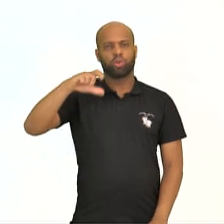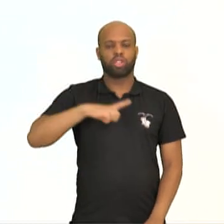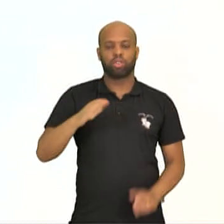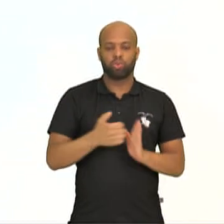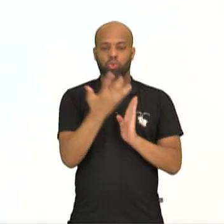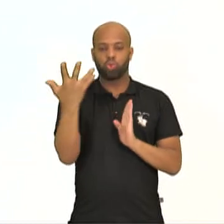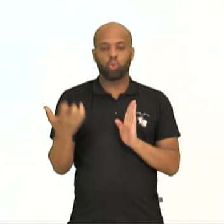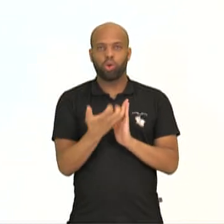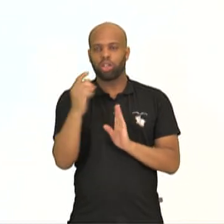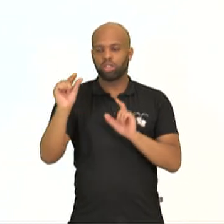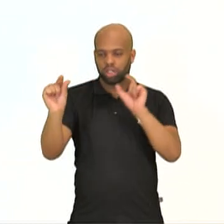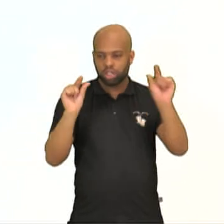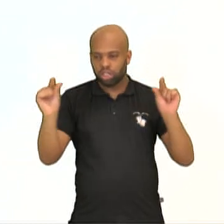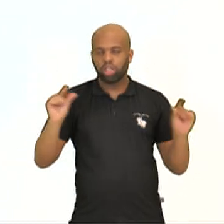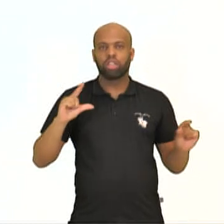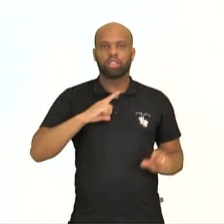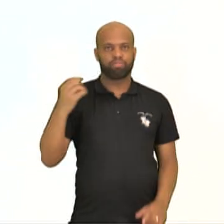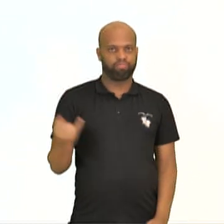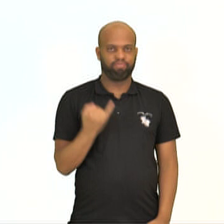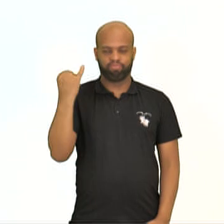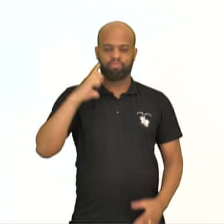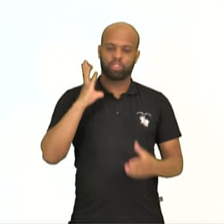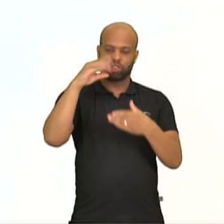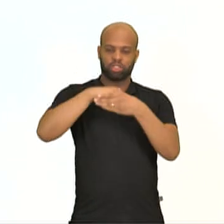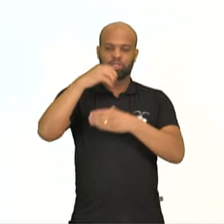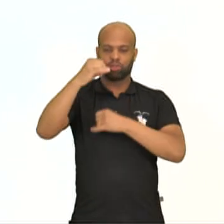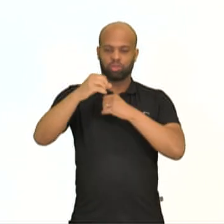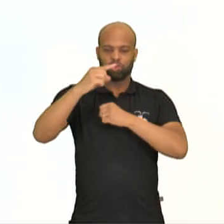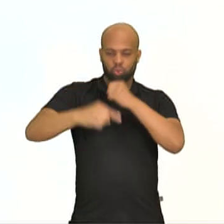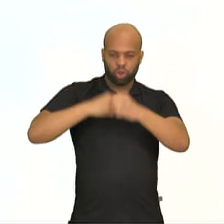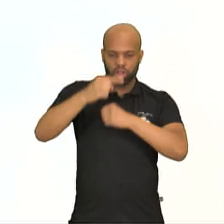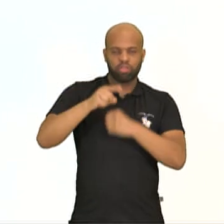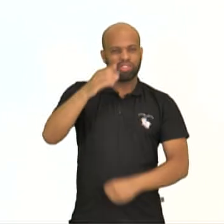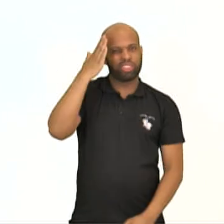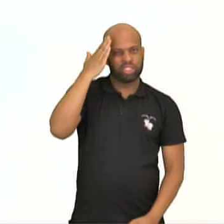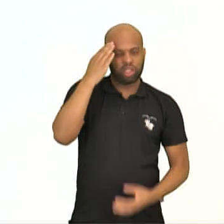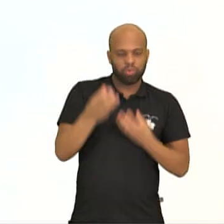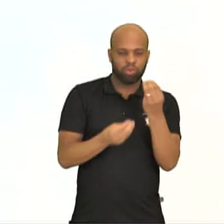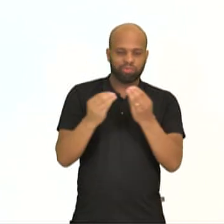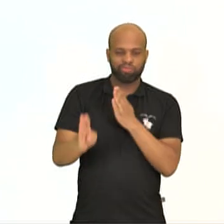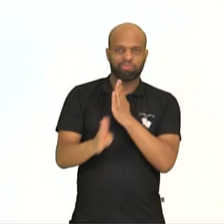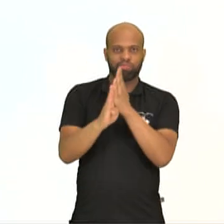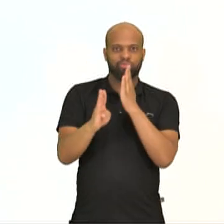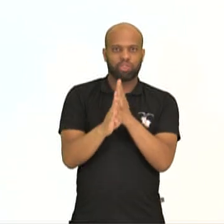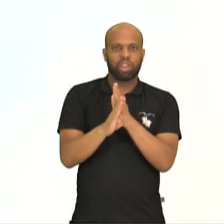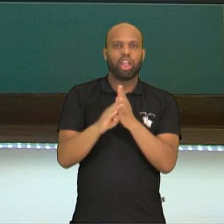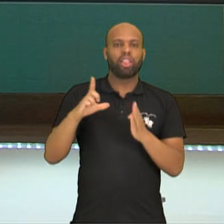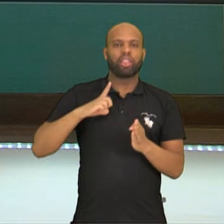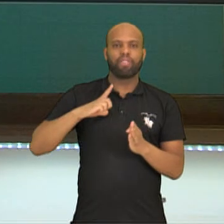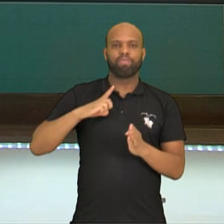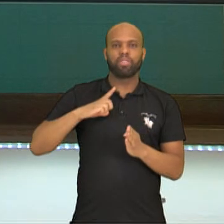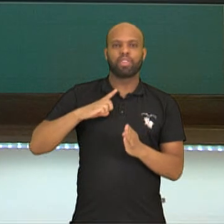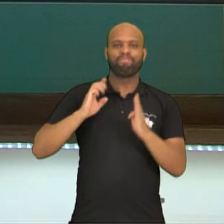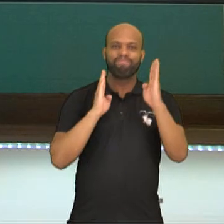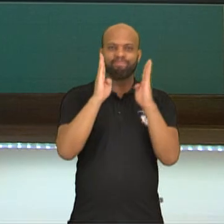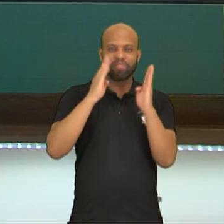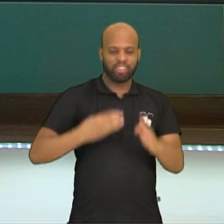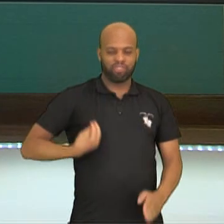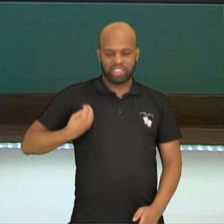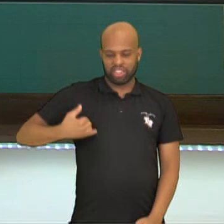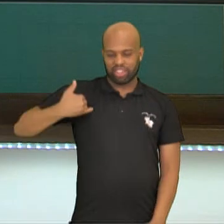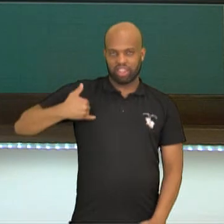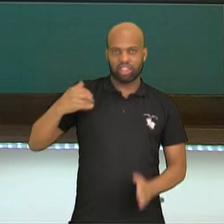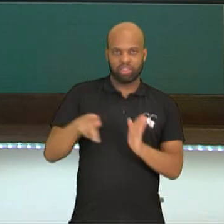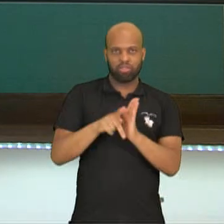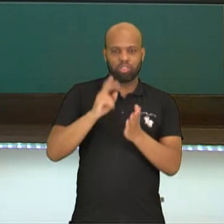quantidade de partículas fundamentais em um átomo? Você sabe como identificamos a idade de um fóssil? Essas são as perguntas da aula de